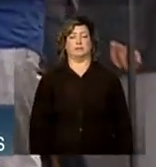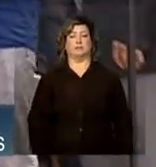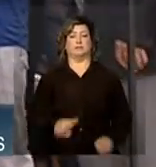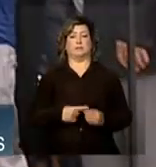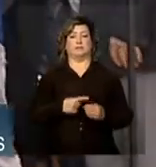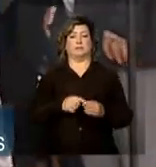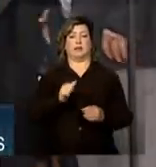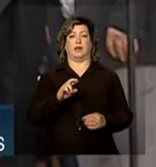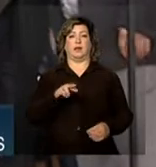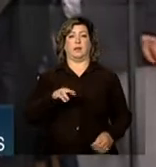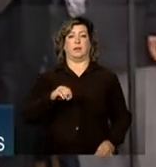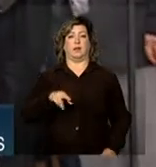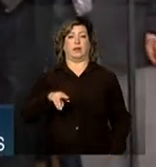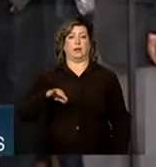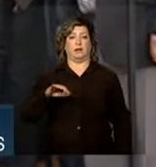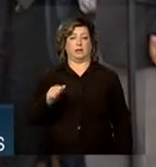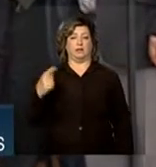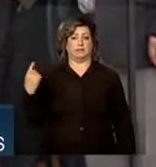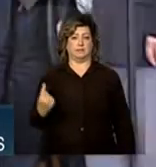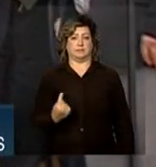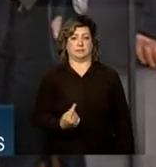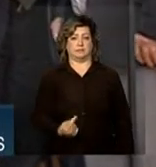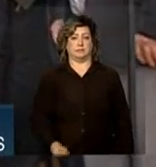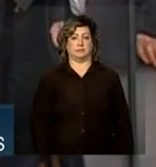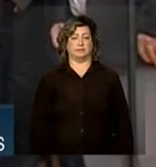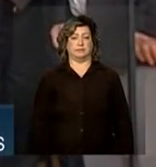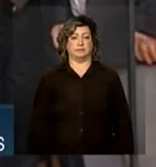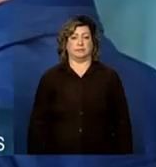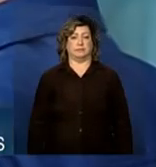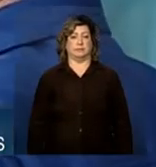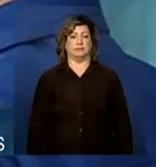Harmonia, Carlos Alberto Fink.